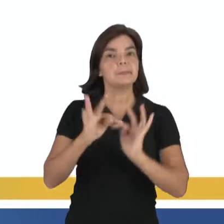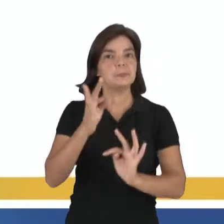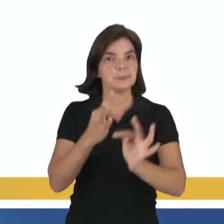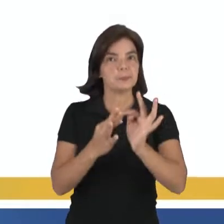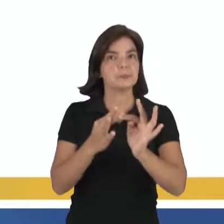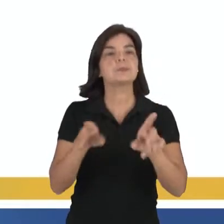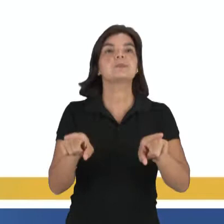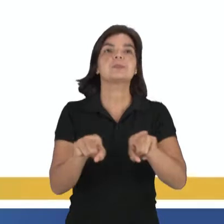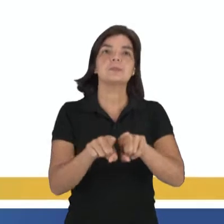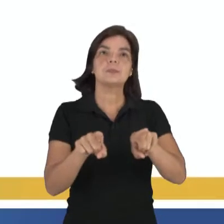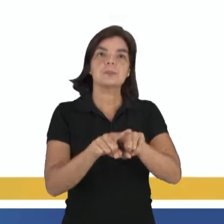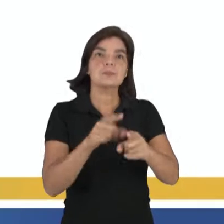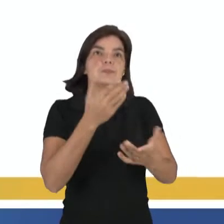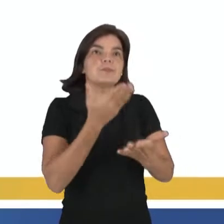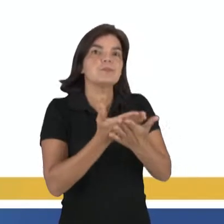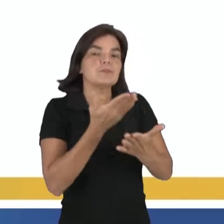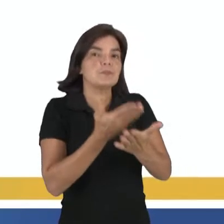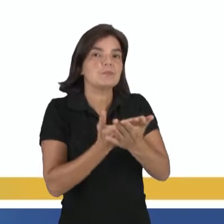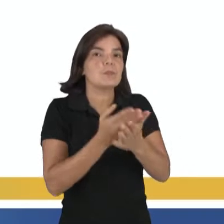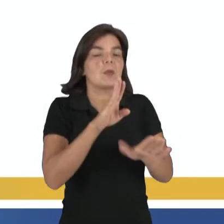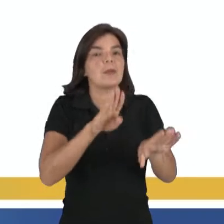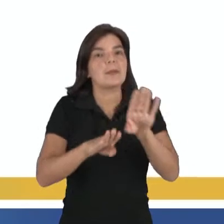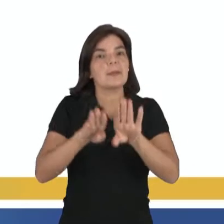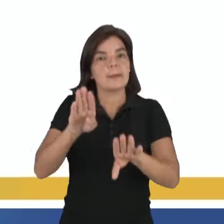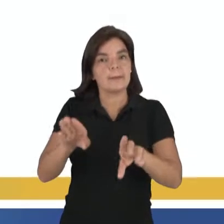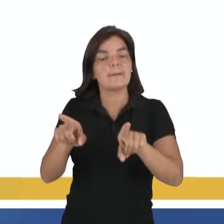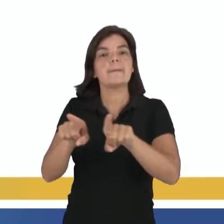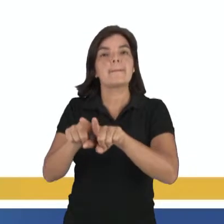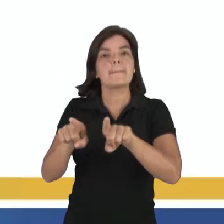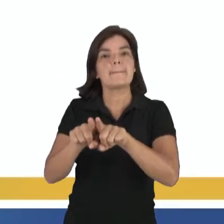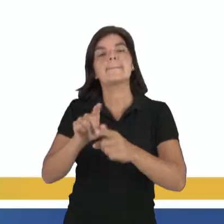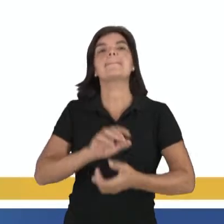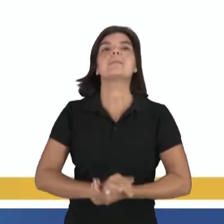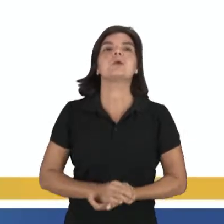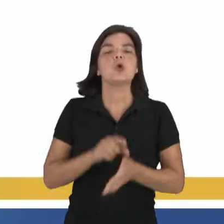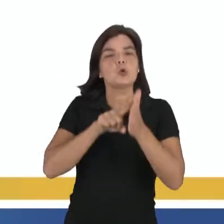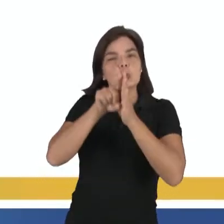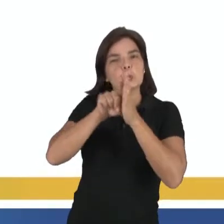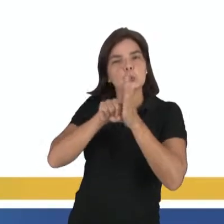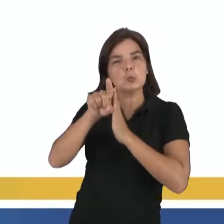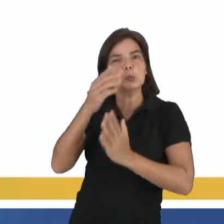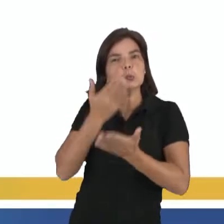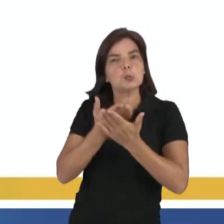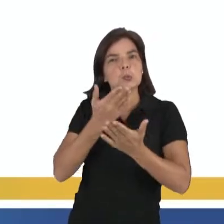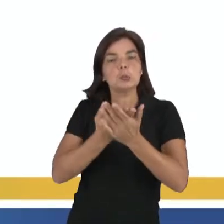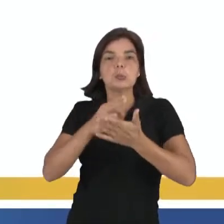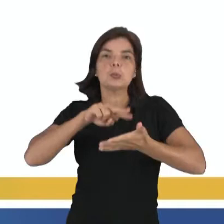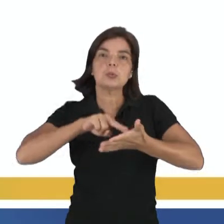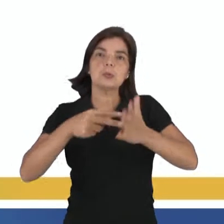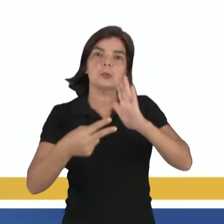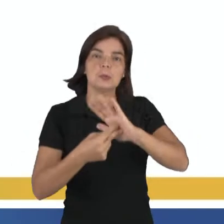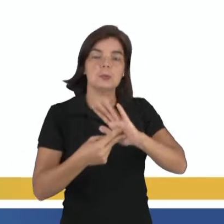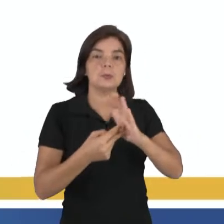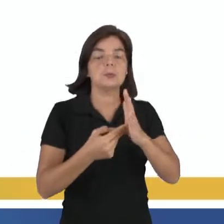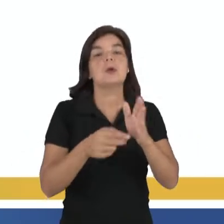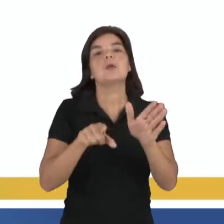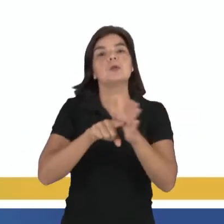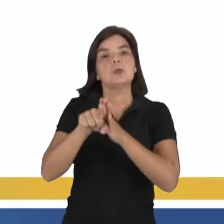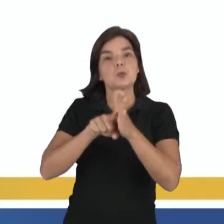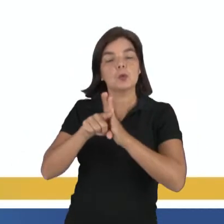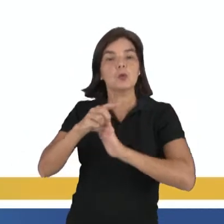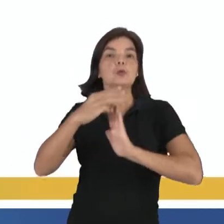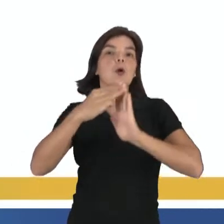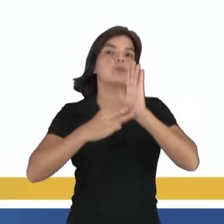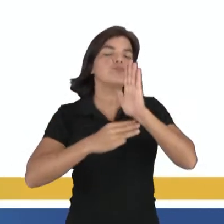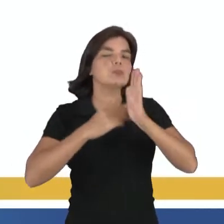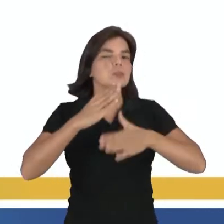Tecnologia, ciência que estuda, isso é de acordo com o dicionário. Quando a gente pesquisa no dicionário, tem esse significado aí. Ciência que estuda os